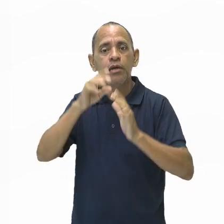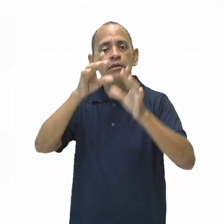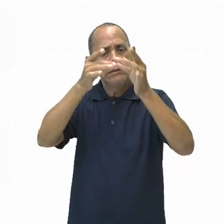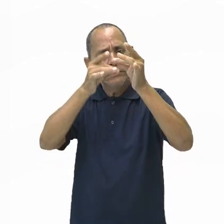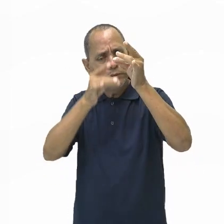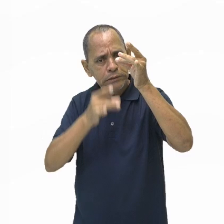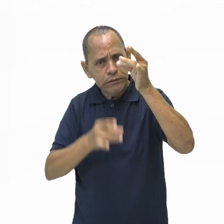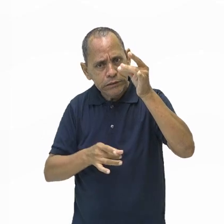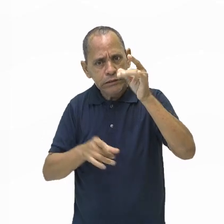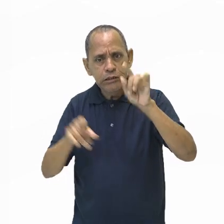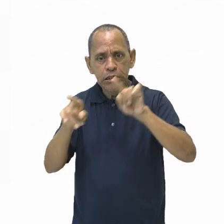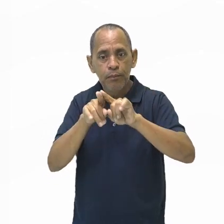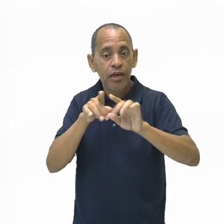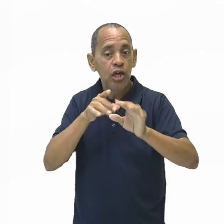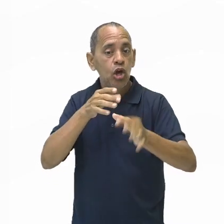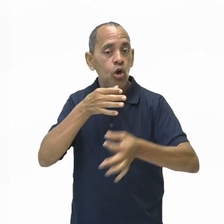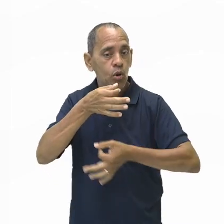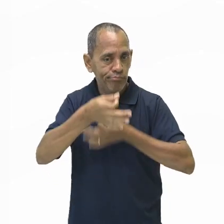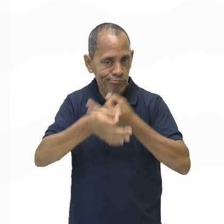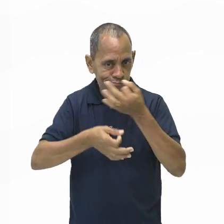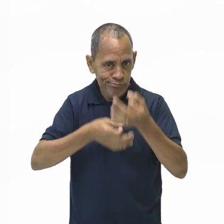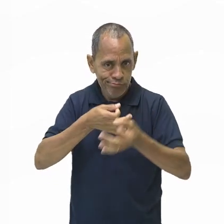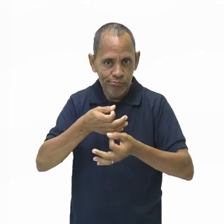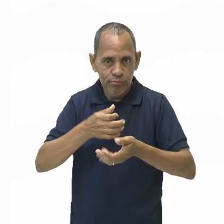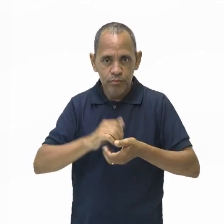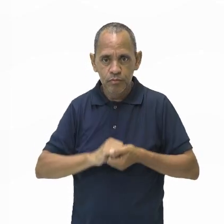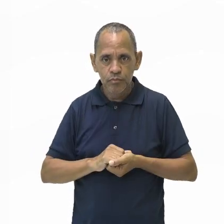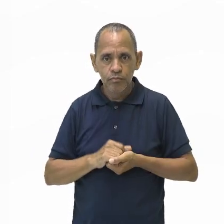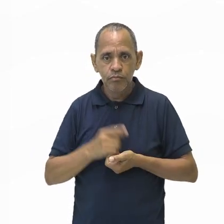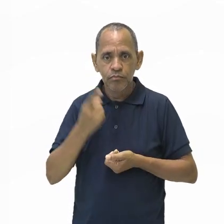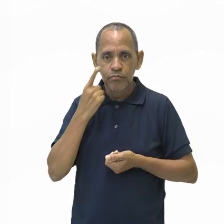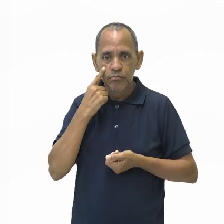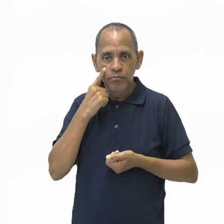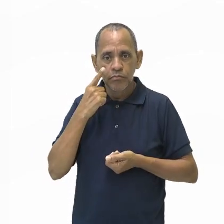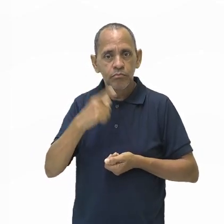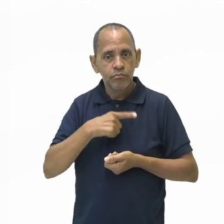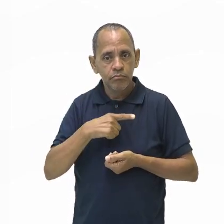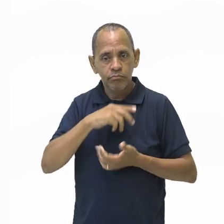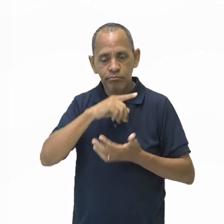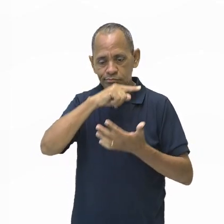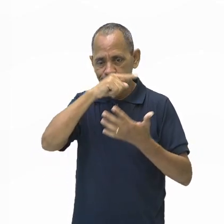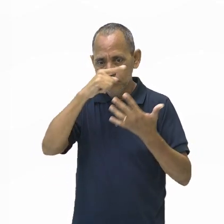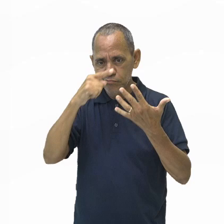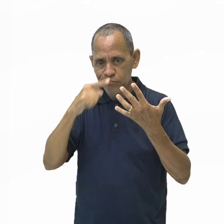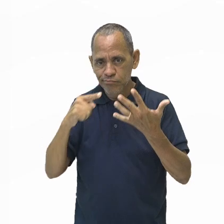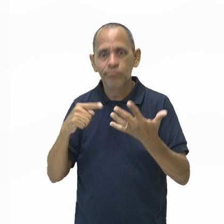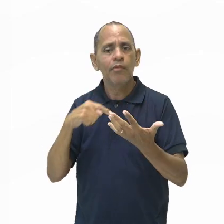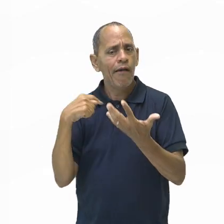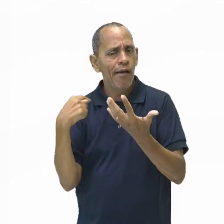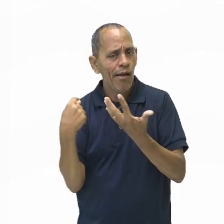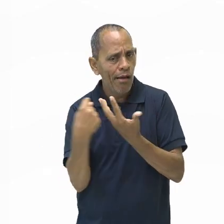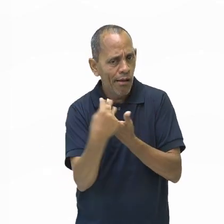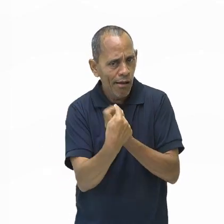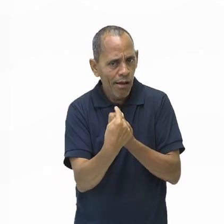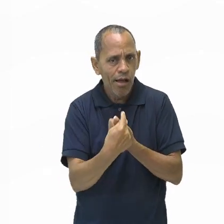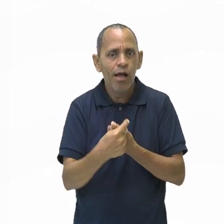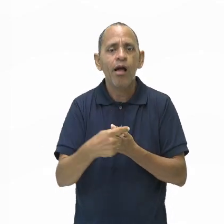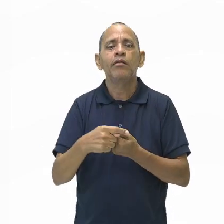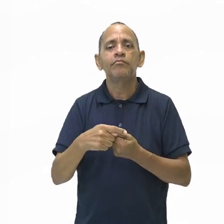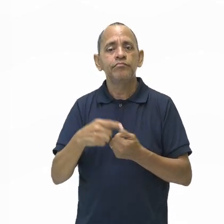descritivo e opinativo. Vejam só, então ela tem ali a função de